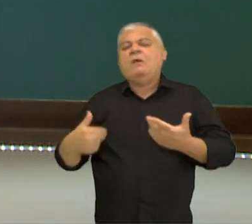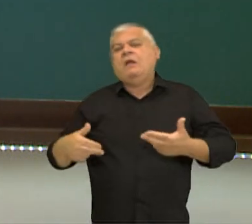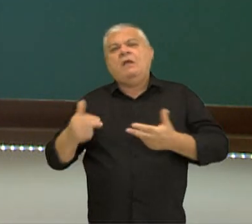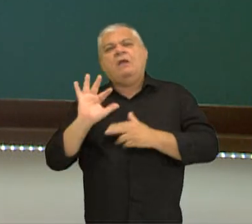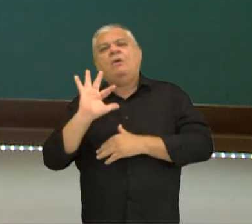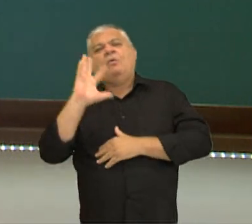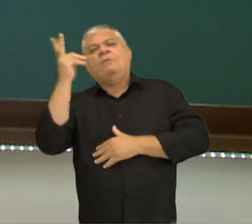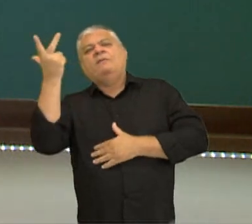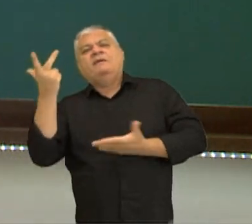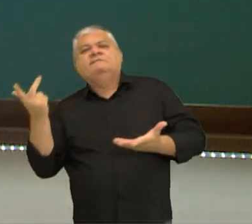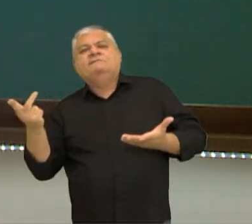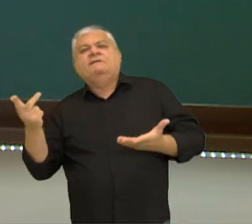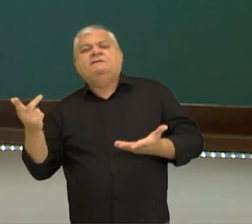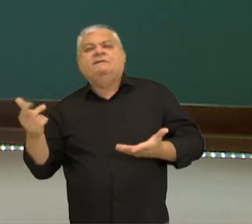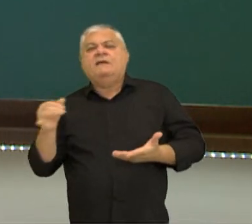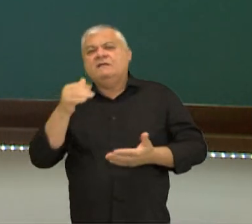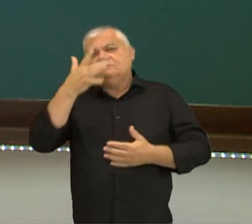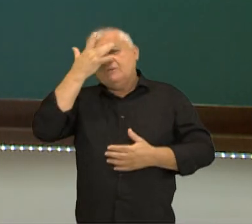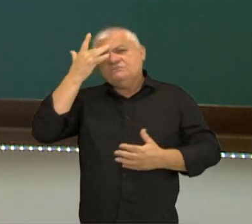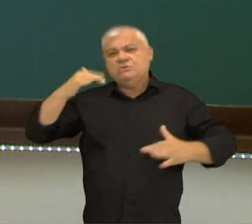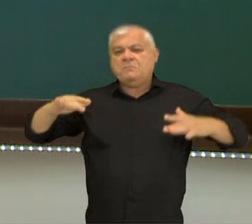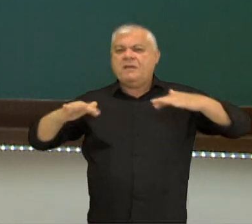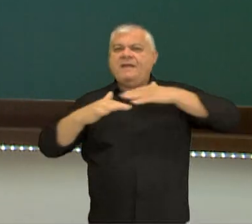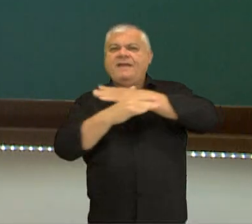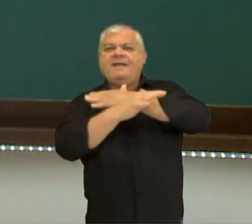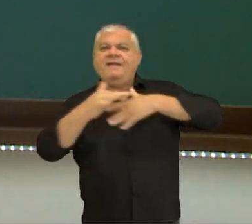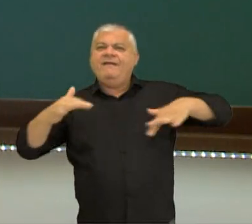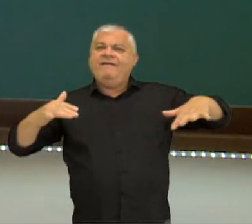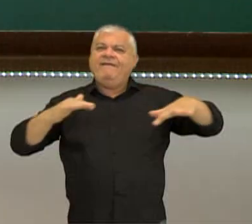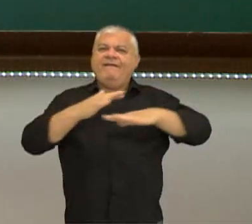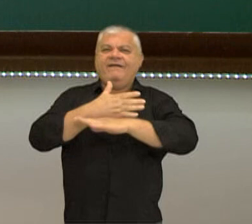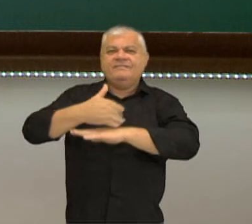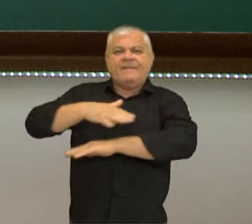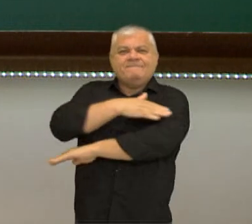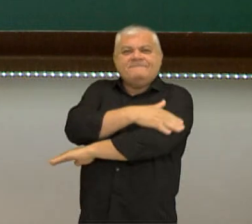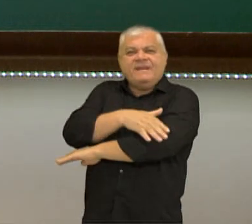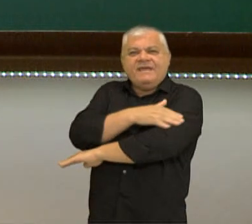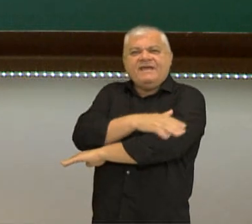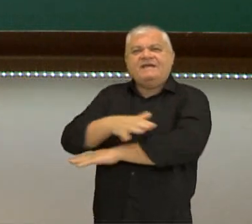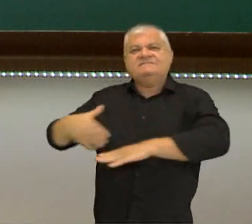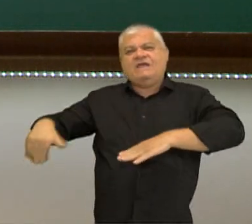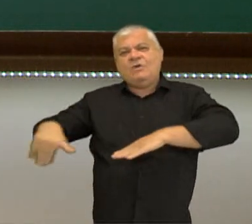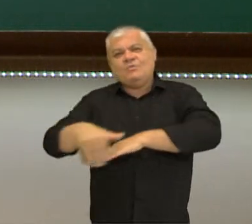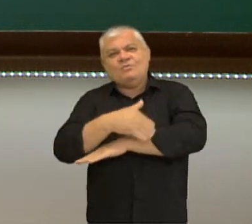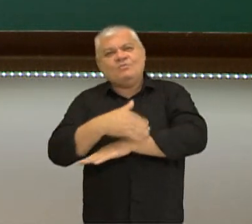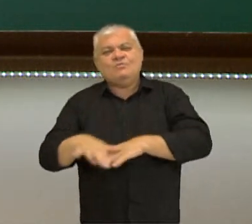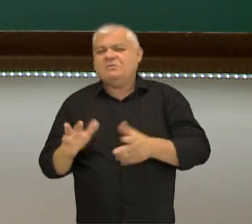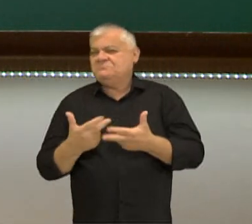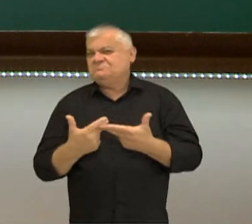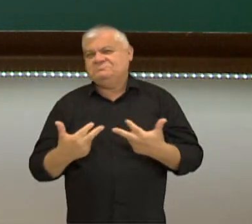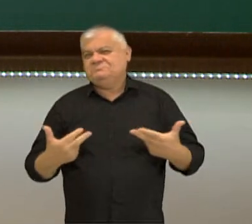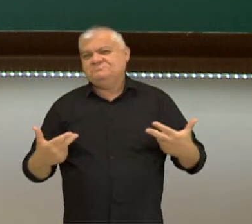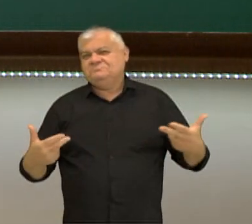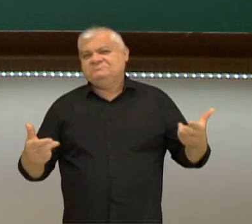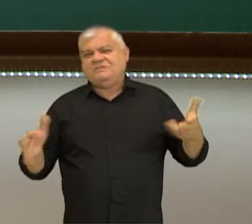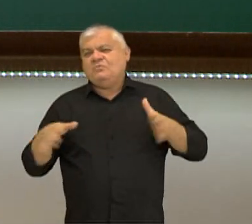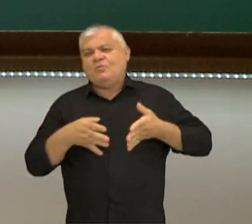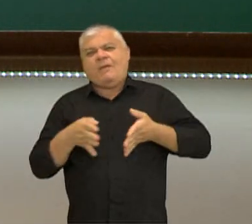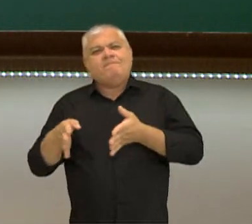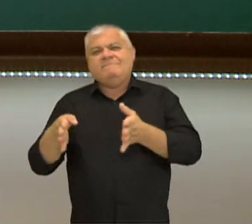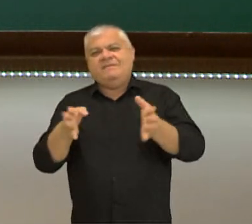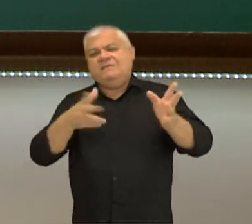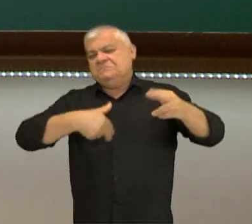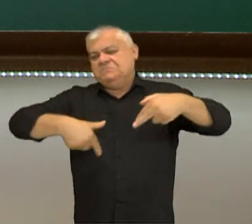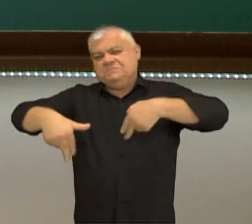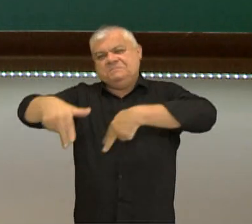acontece no dia a dia, né? Onde as pessoas estão na praça, na rua, né? No caminho das pessoas,